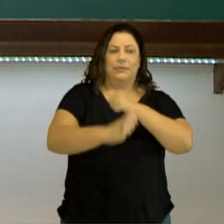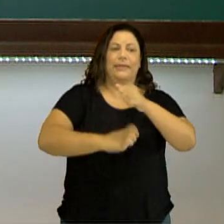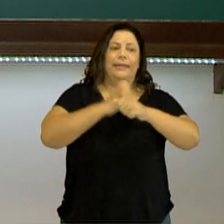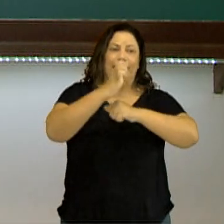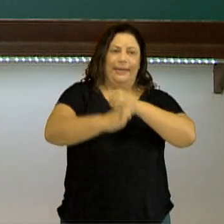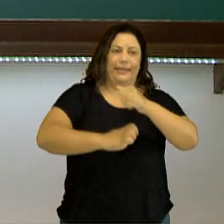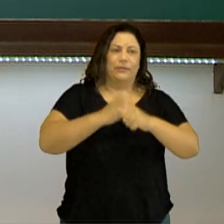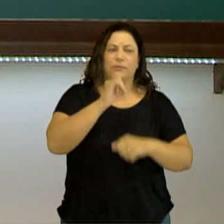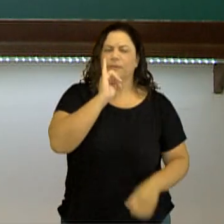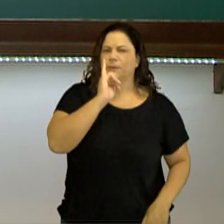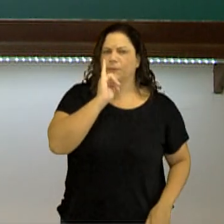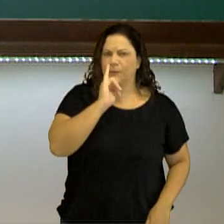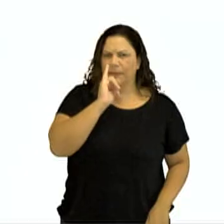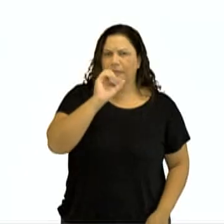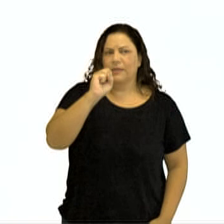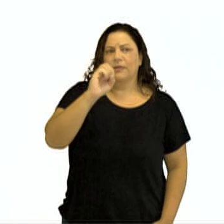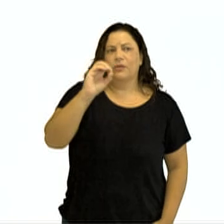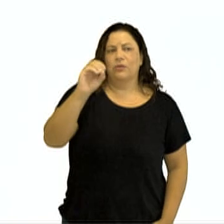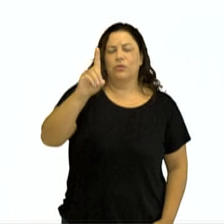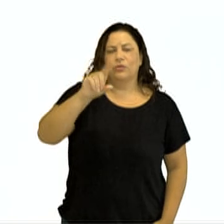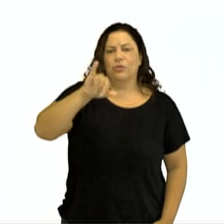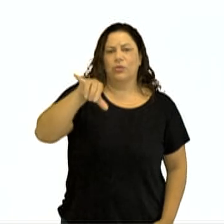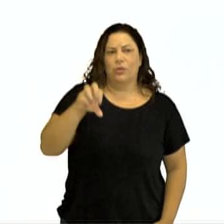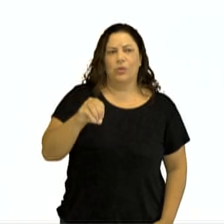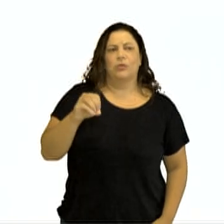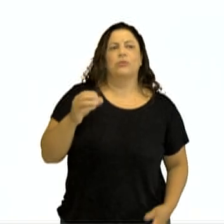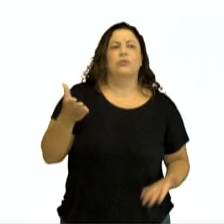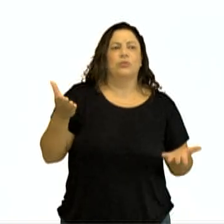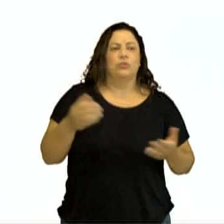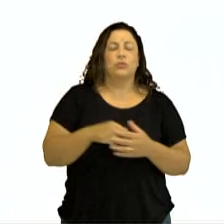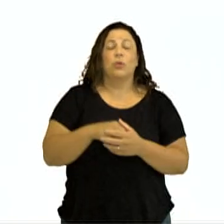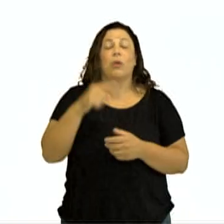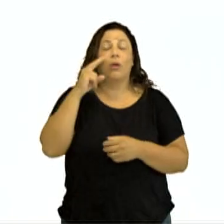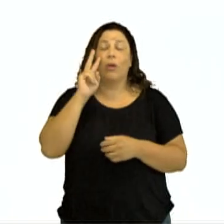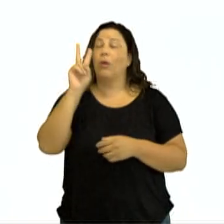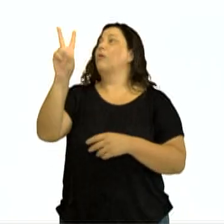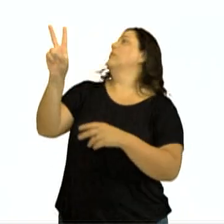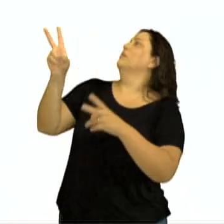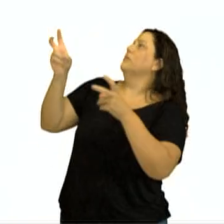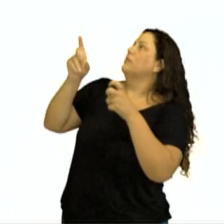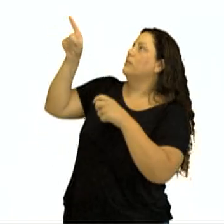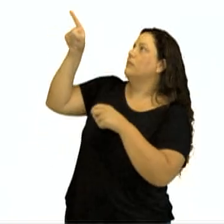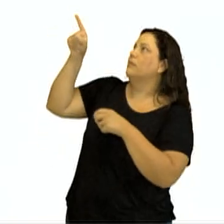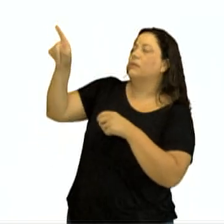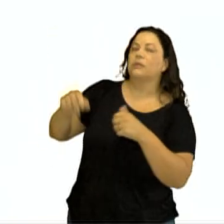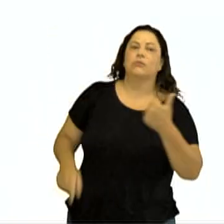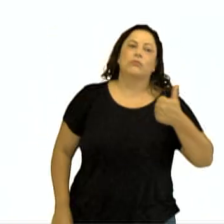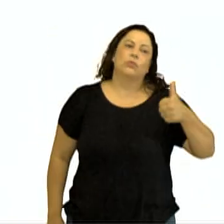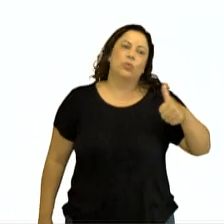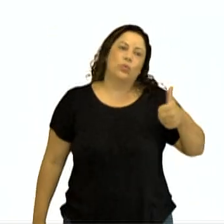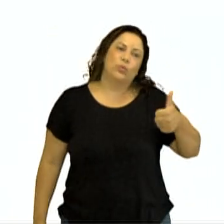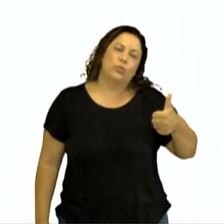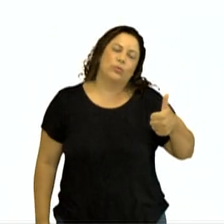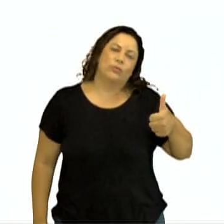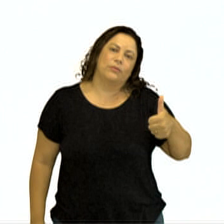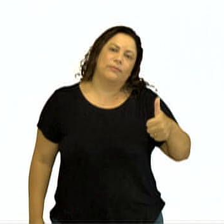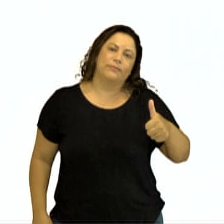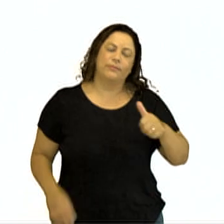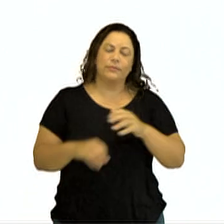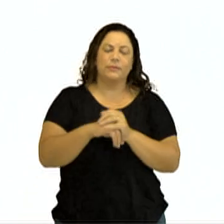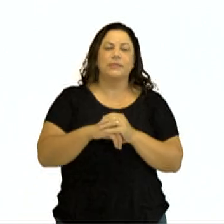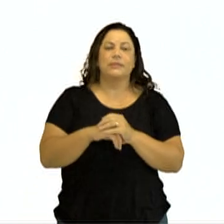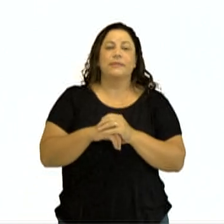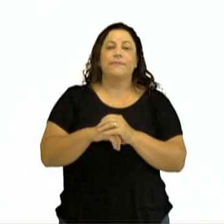Aqui mais um exemplo, o sódio. Olha lá, ó, esse 11 é o número atômico, é representado pela letra Z. O